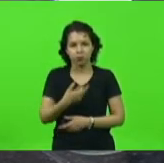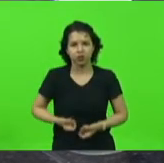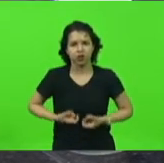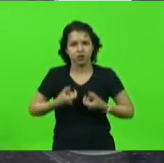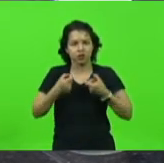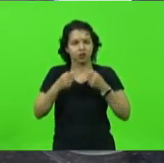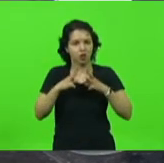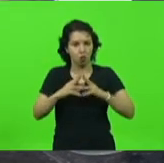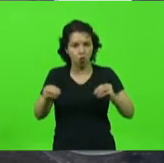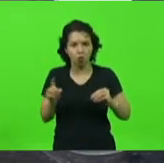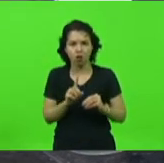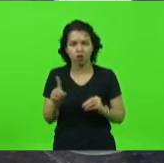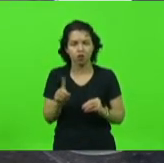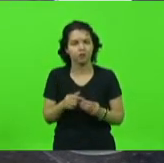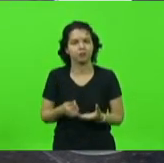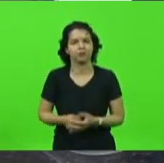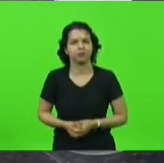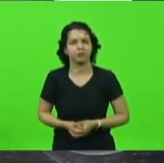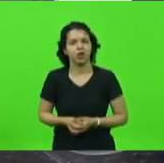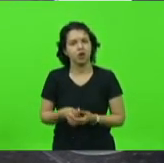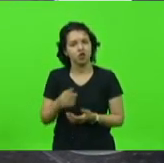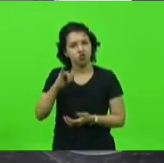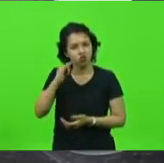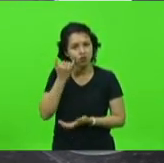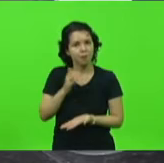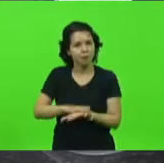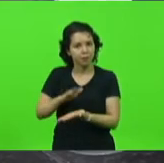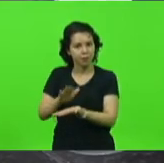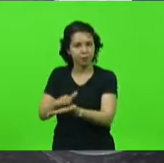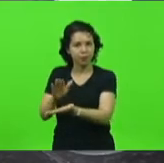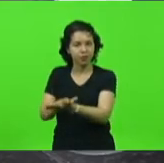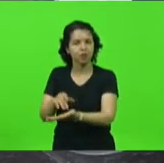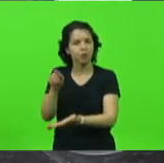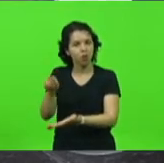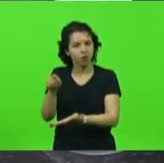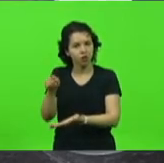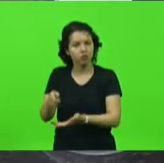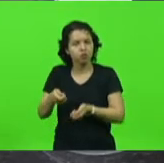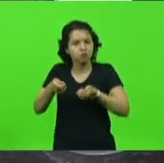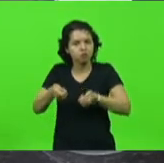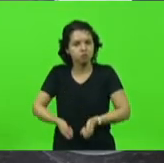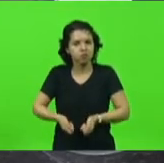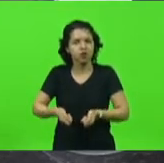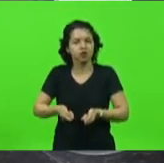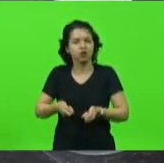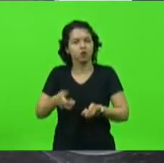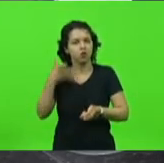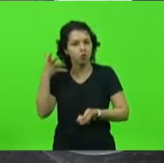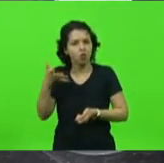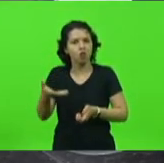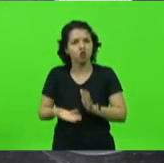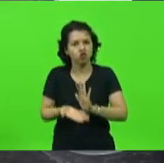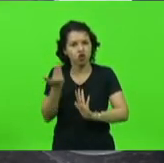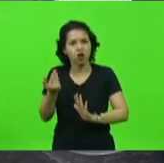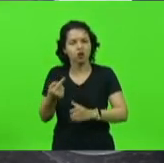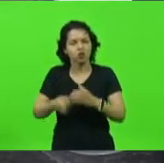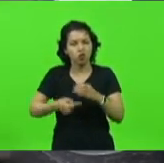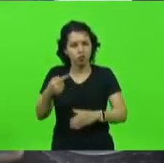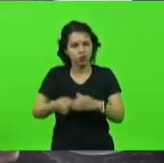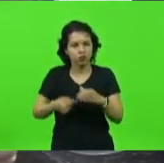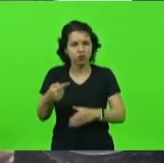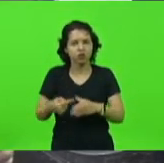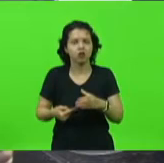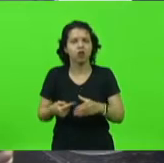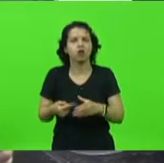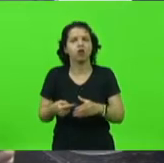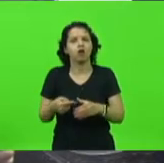pública. Gessé, eu vou te parabenizar, porque viesse com afinco, com dedicação, eu vi que te tiraram da comissão, que eu achei uma injustiça, e botaram o